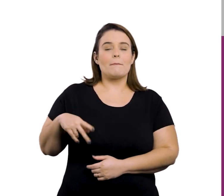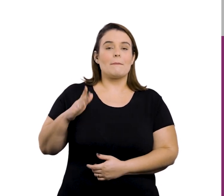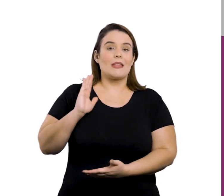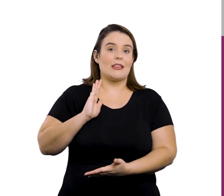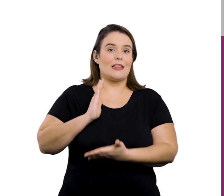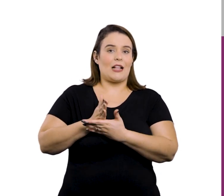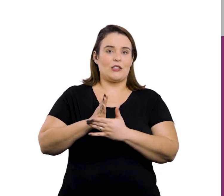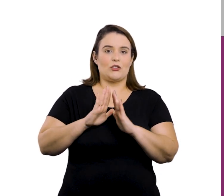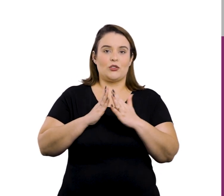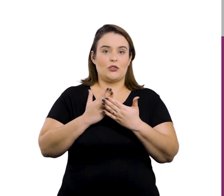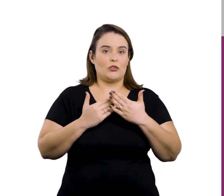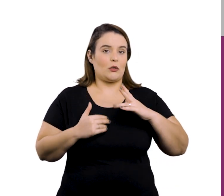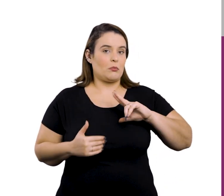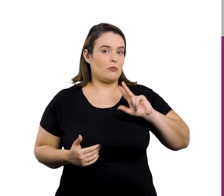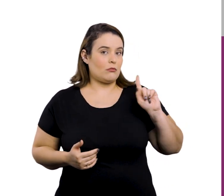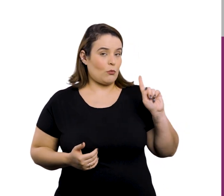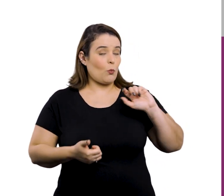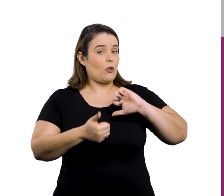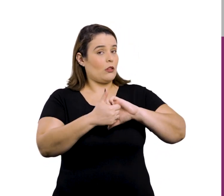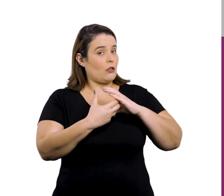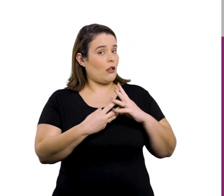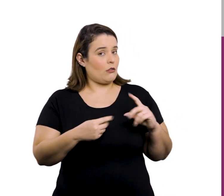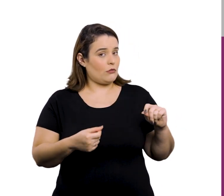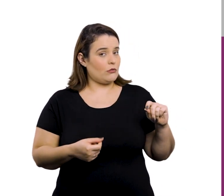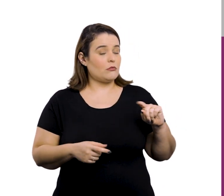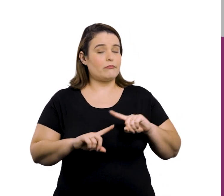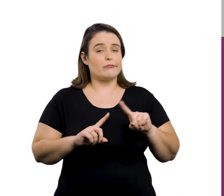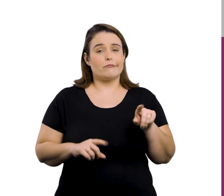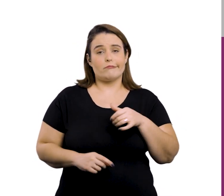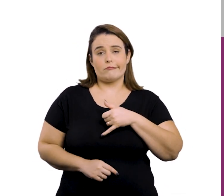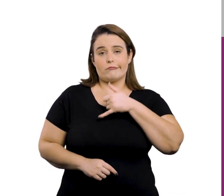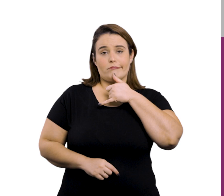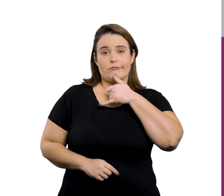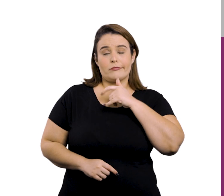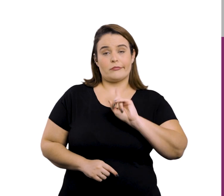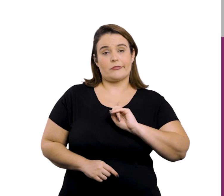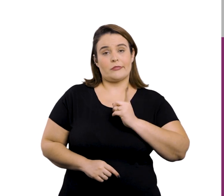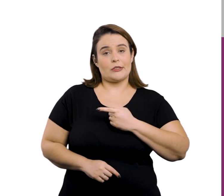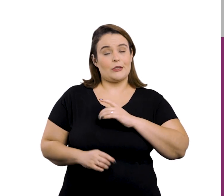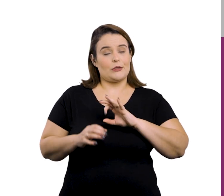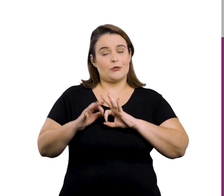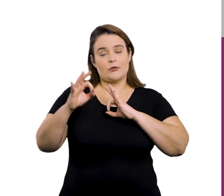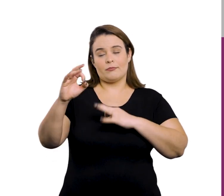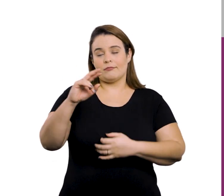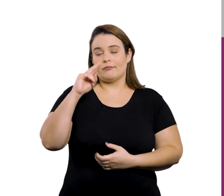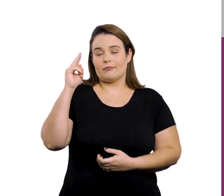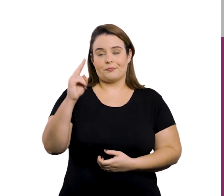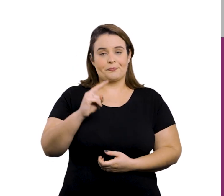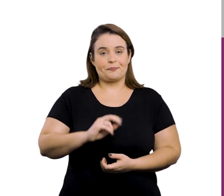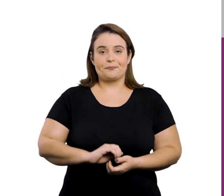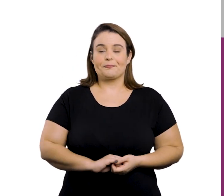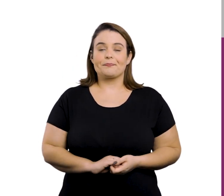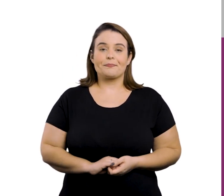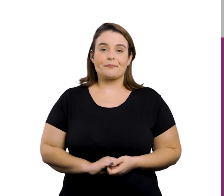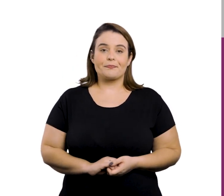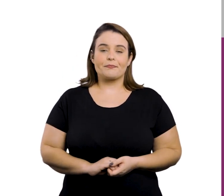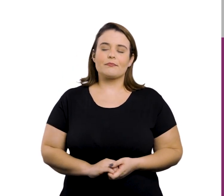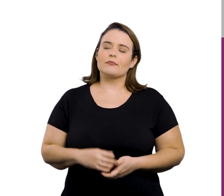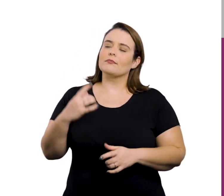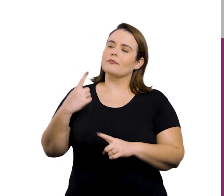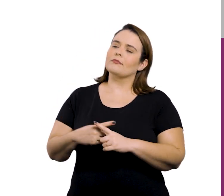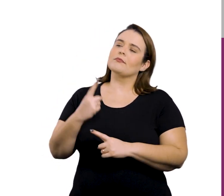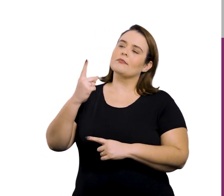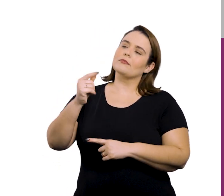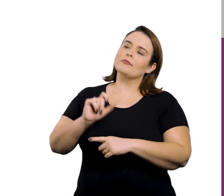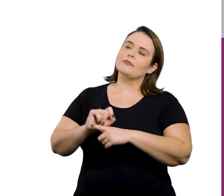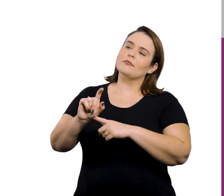num valor que é mais ou menos o que seria a metade de uma escola privada de qualidade. Só que, infelizmente, nós estamos